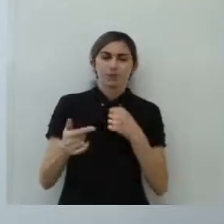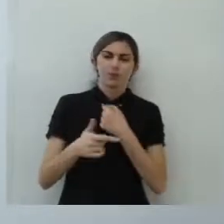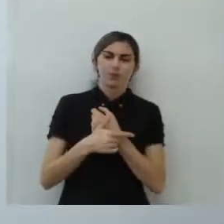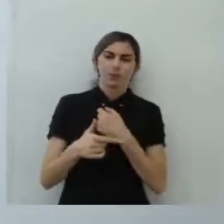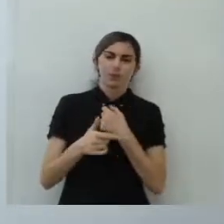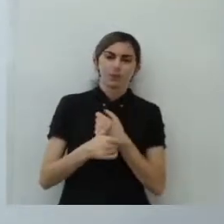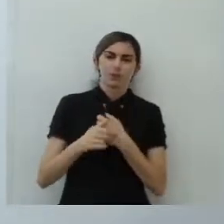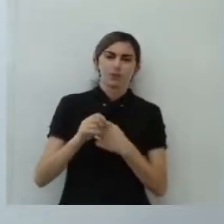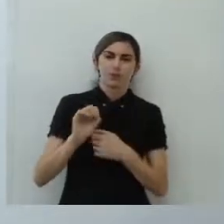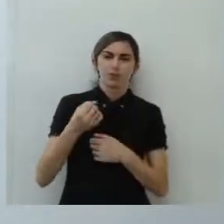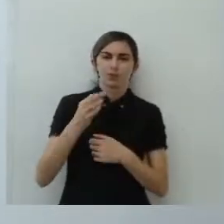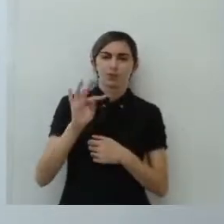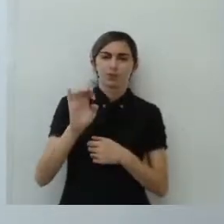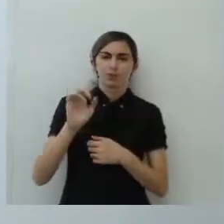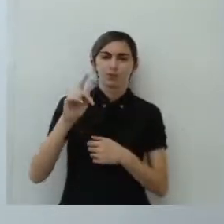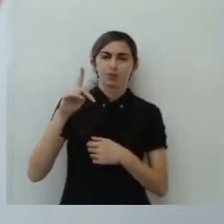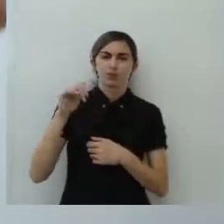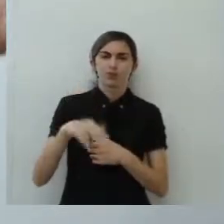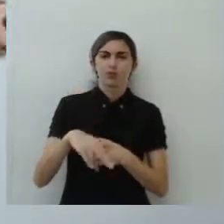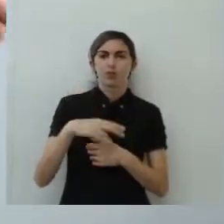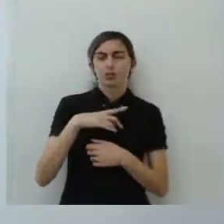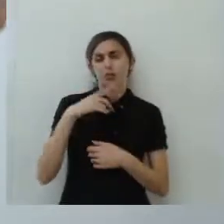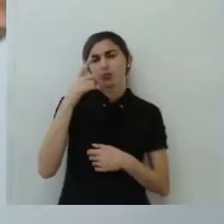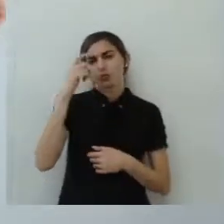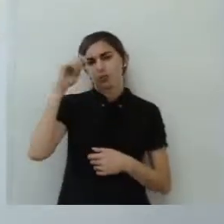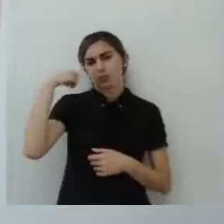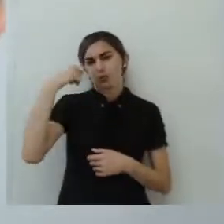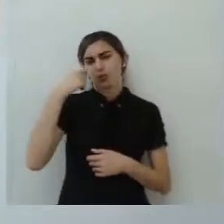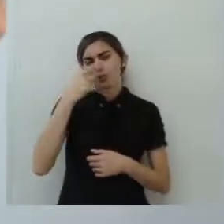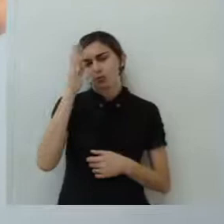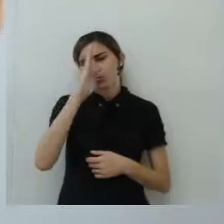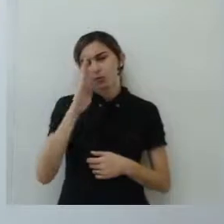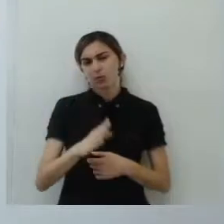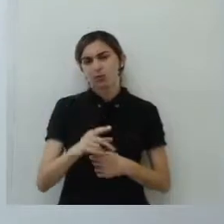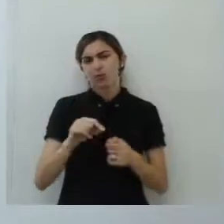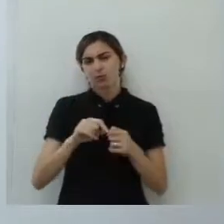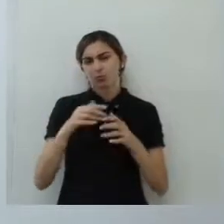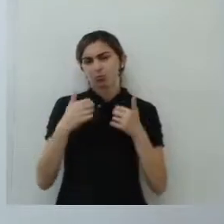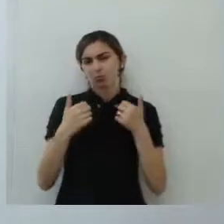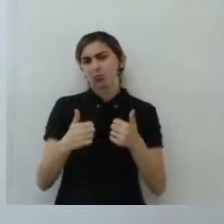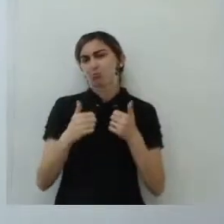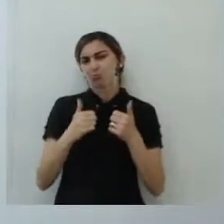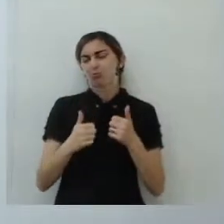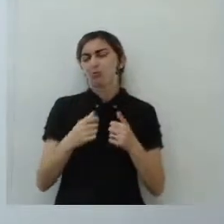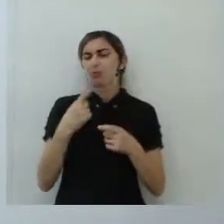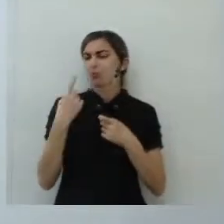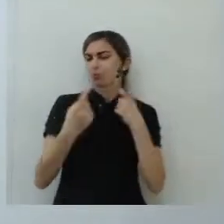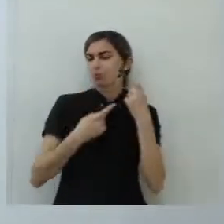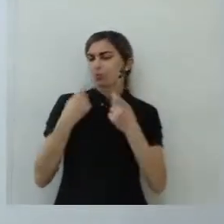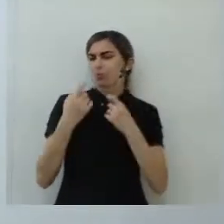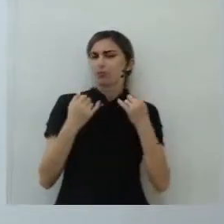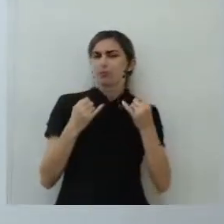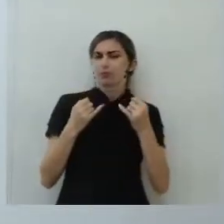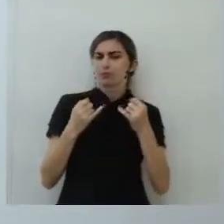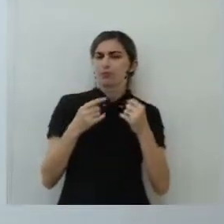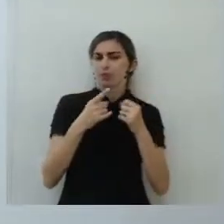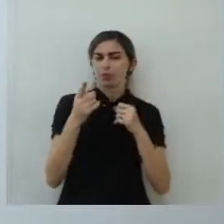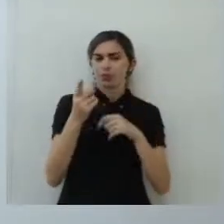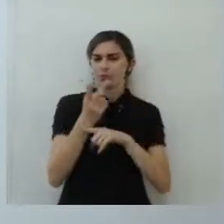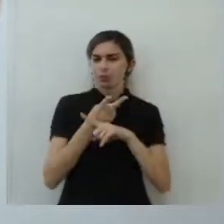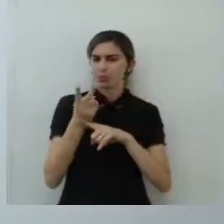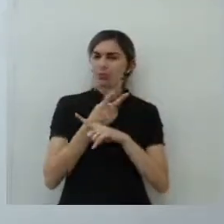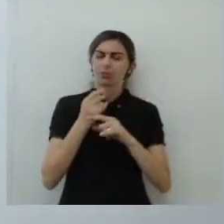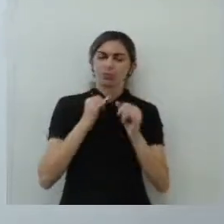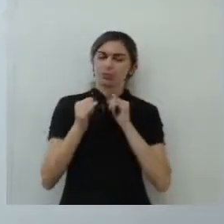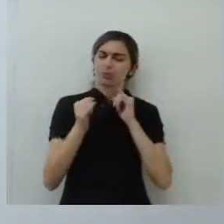Chacrinha é o Stepan Nessercian, um ator brasileiro ainda vivo, que faz muito bem. Então procurem na internet, procurem, deve